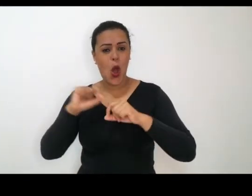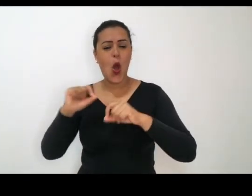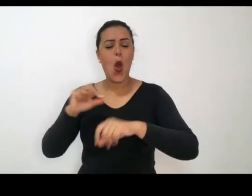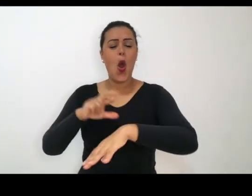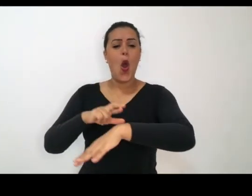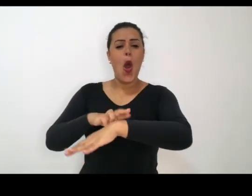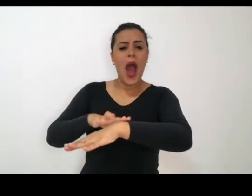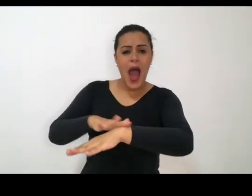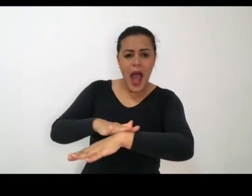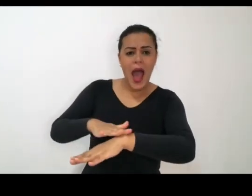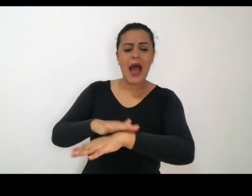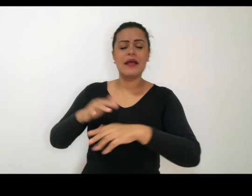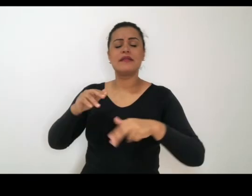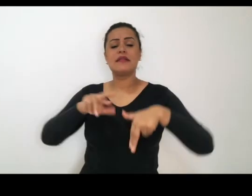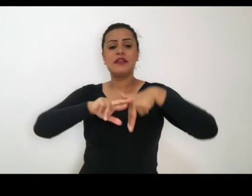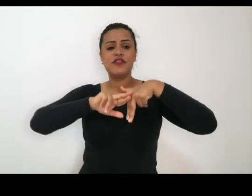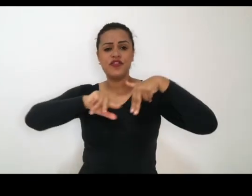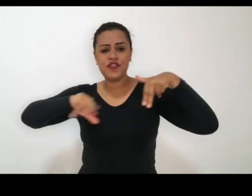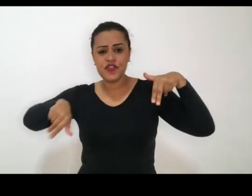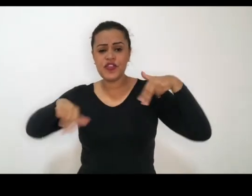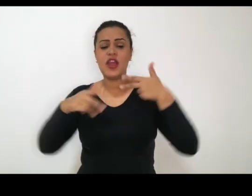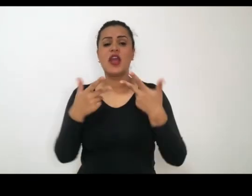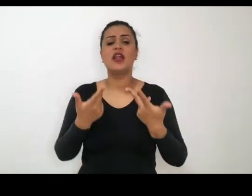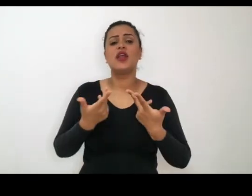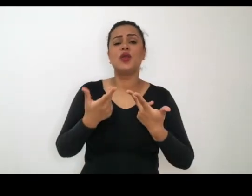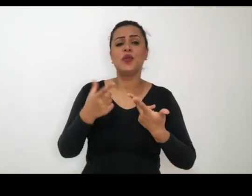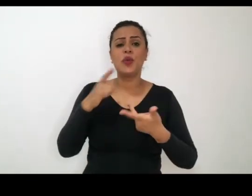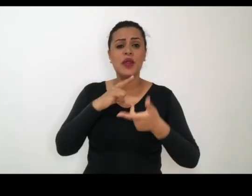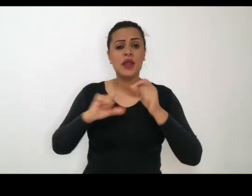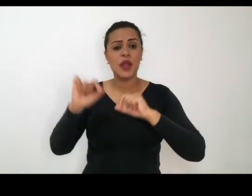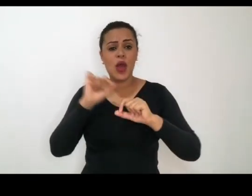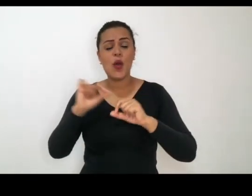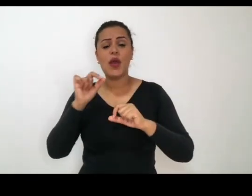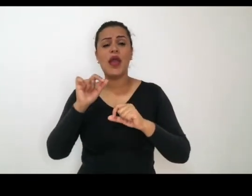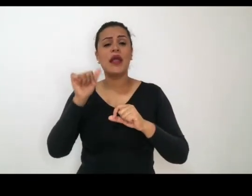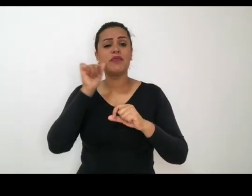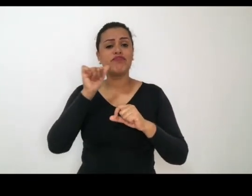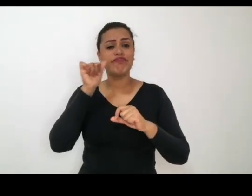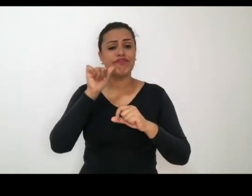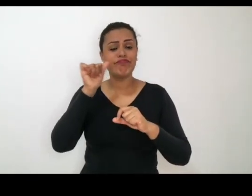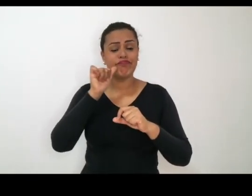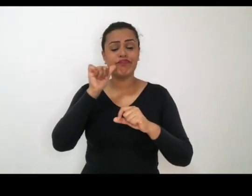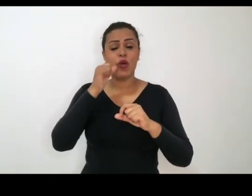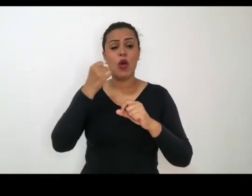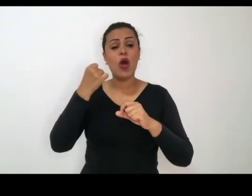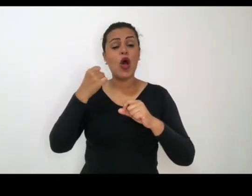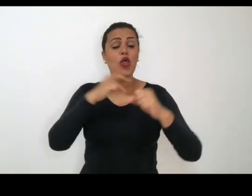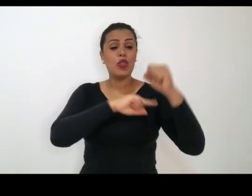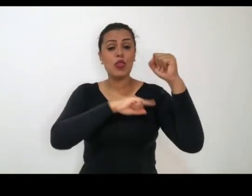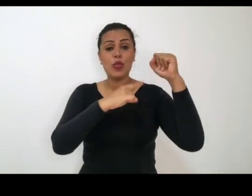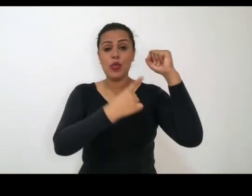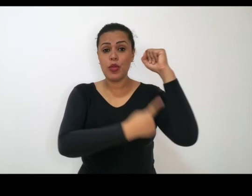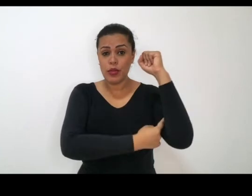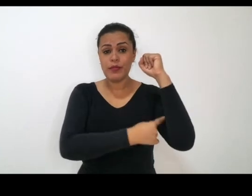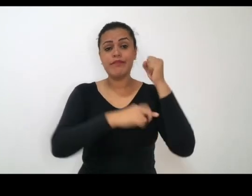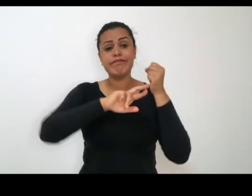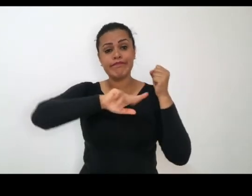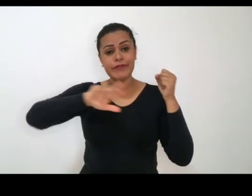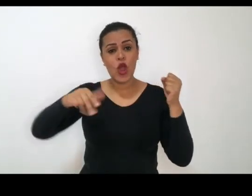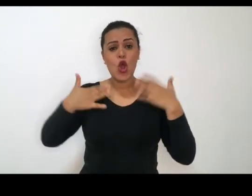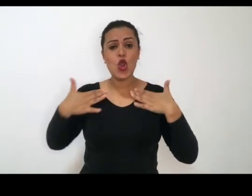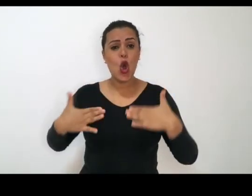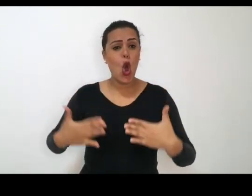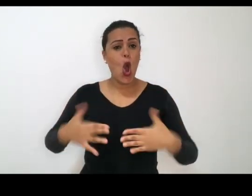dos feminismos, então, dos corpos diversos. A videodança tem esse espaço, pode ser um espaço